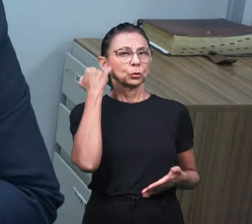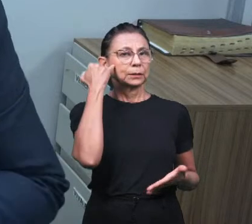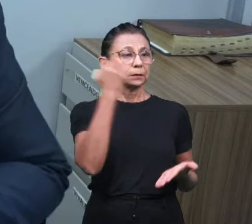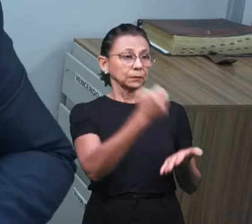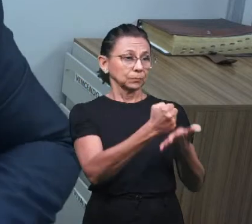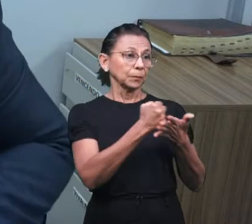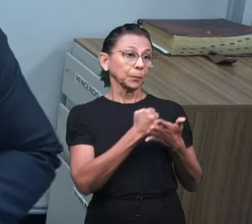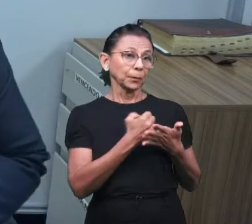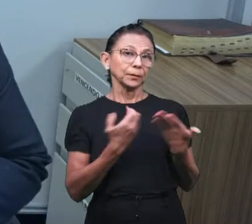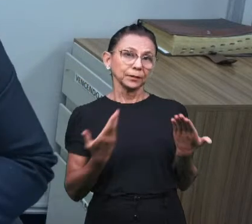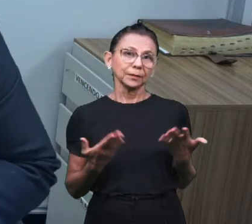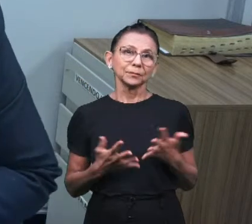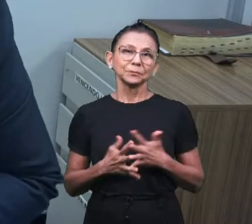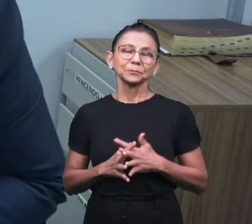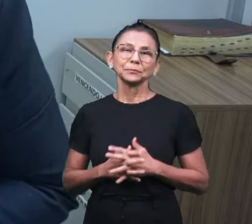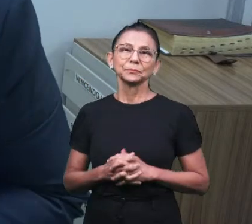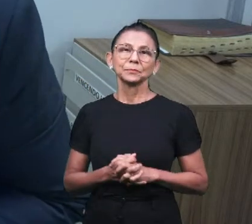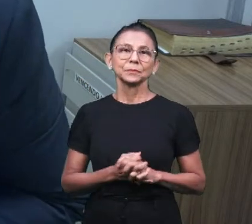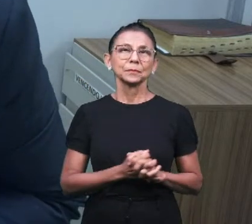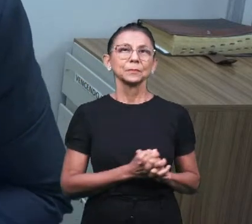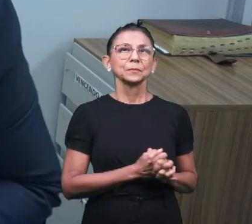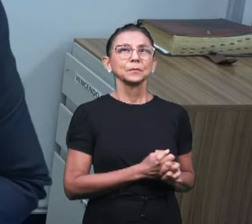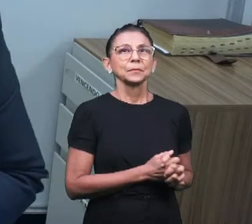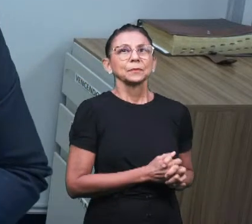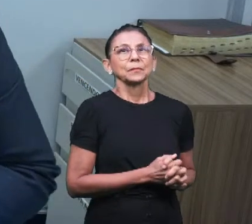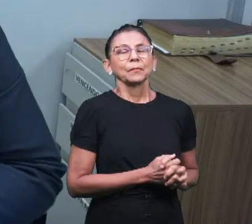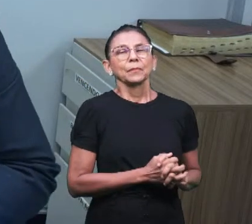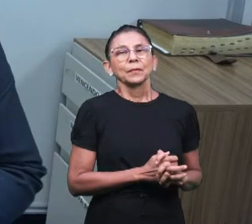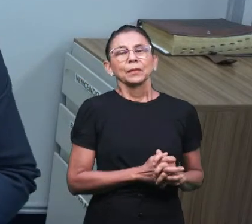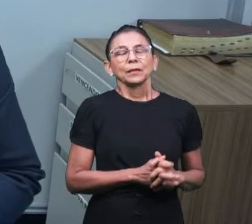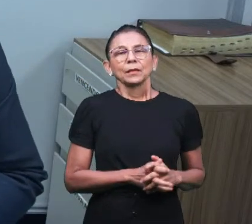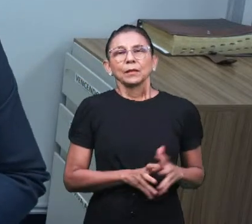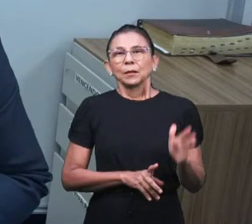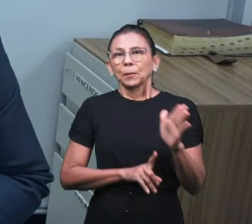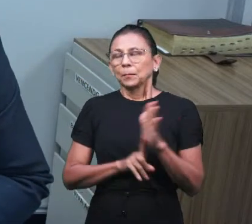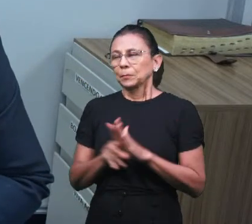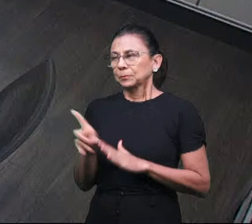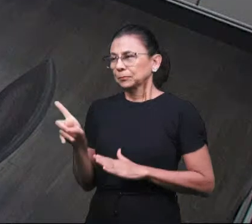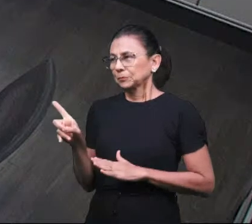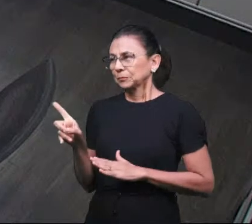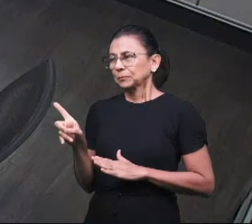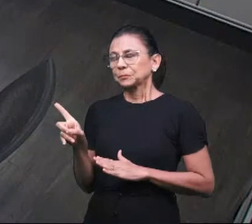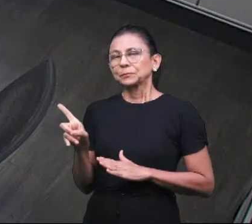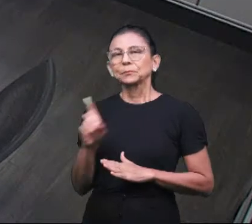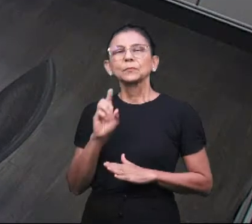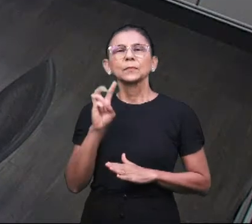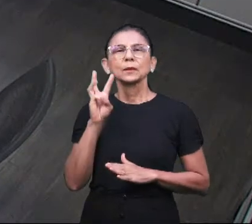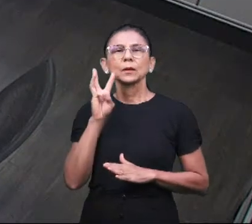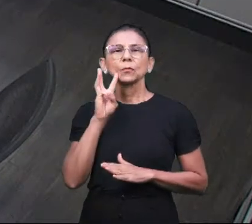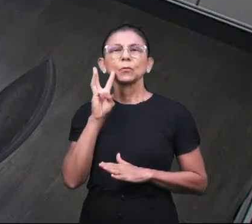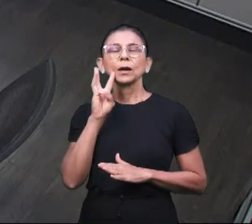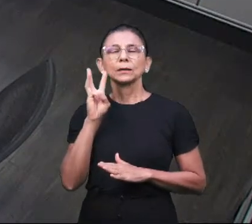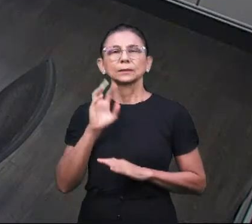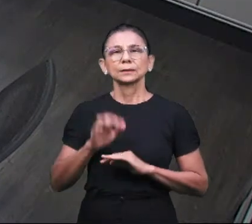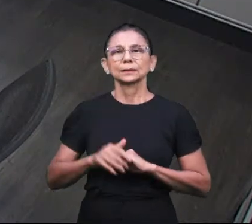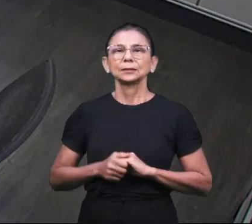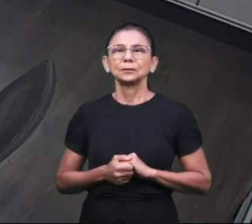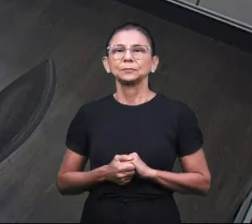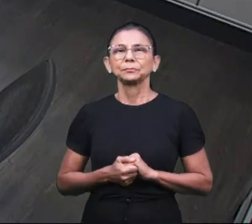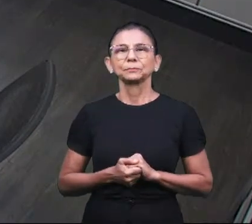pré-culto, para fazer já a primeira pergunta para o nosso querido pastor Wallace Rossetti. Wallace, a gente